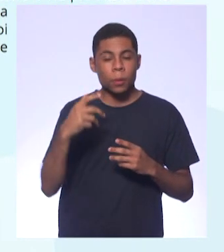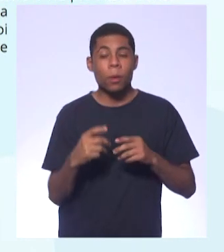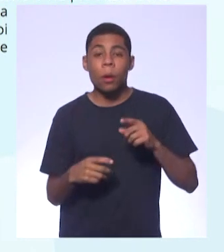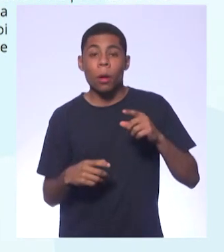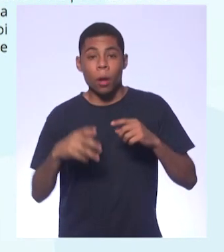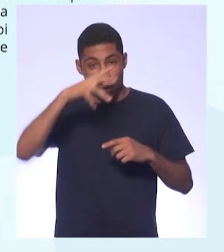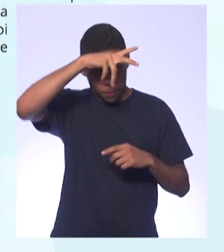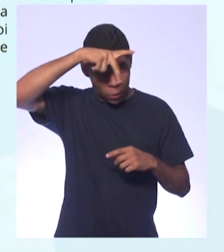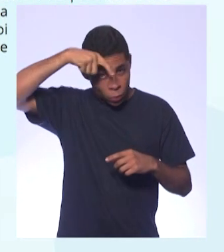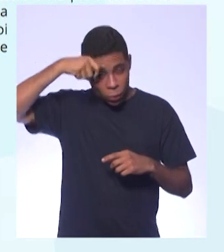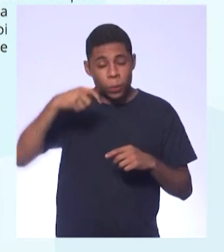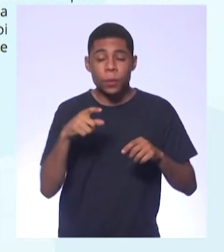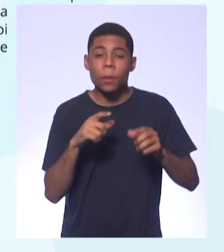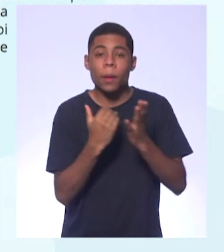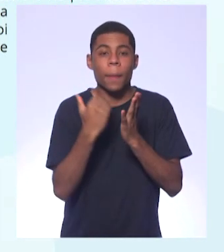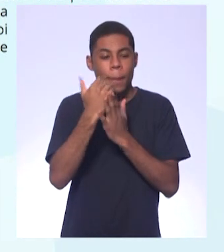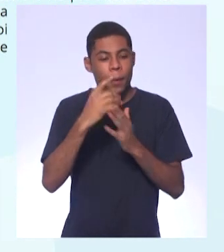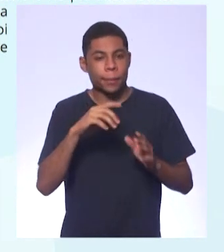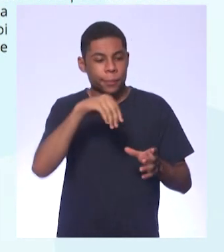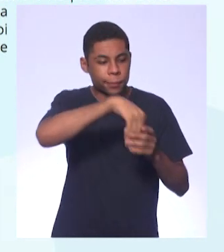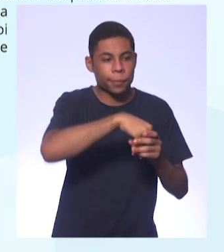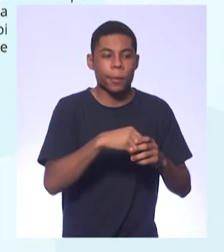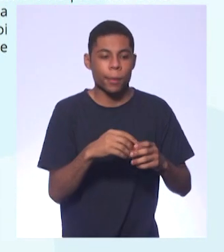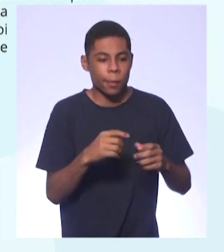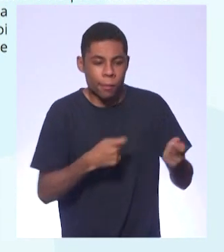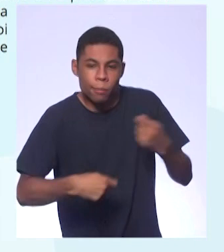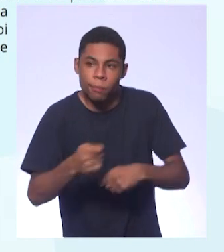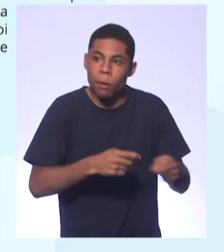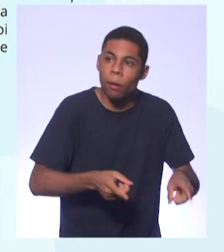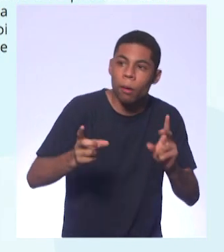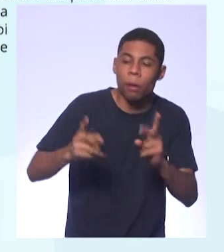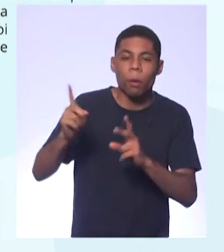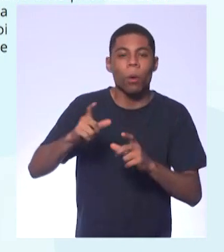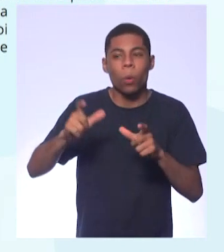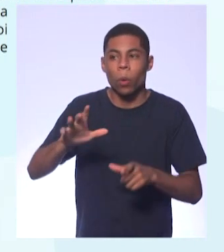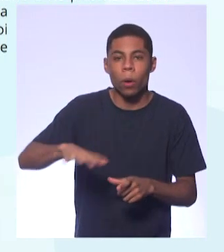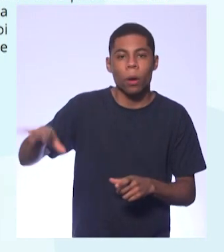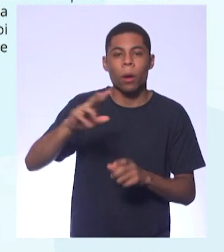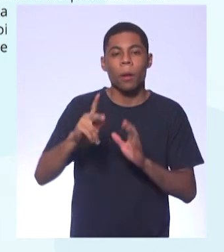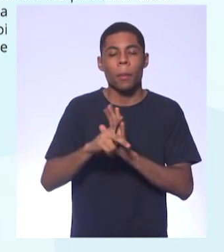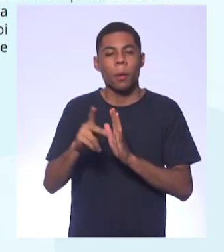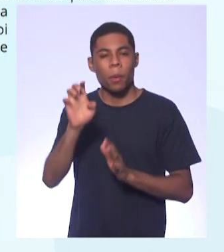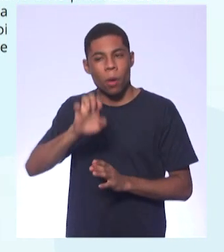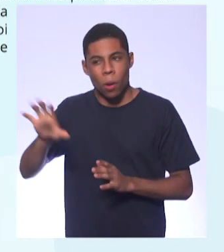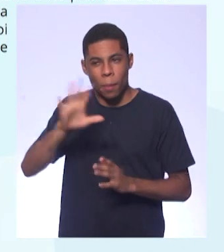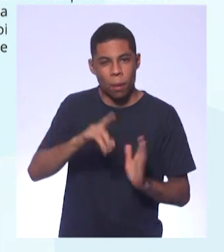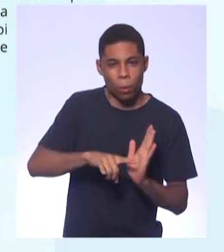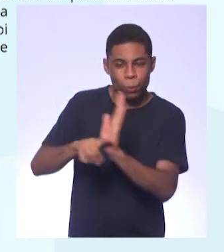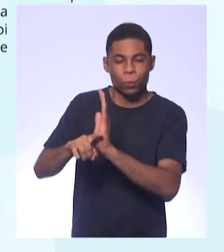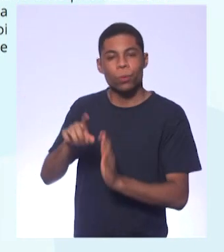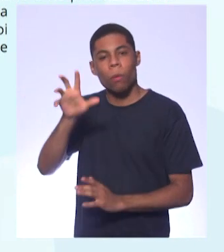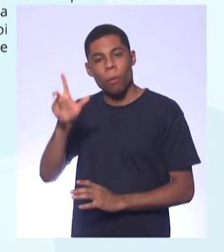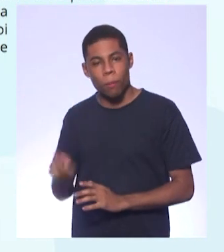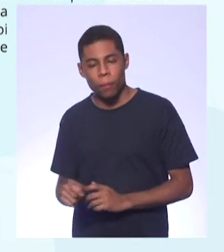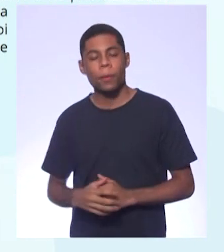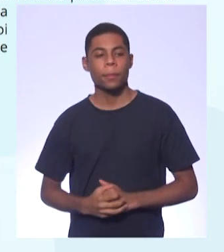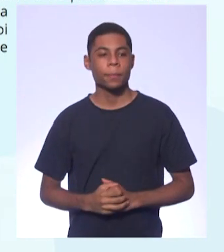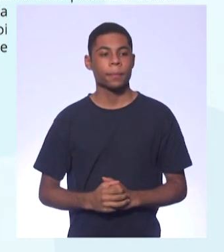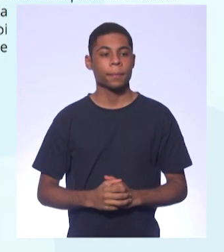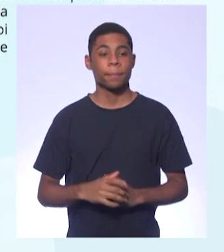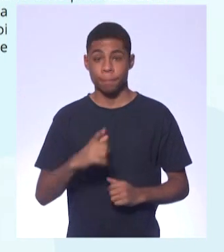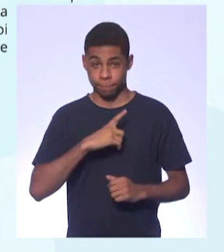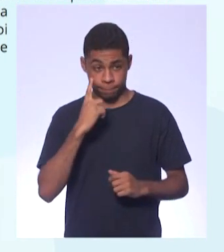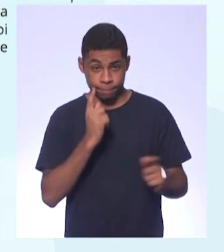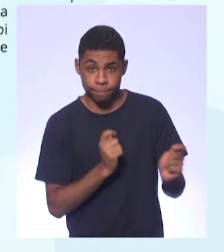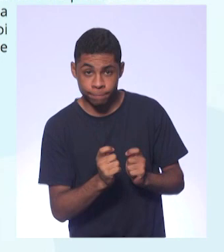dependência econômica em relação aos mercados europeu, africano e rio-platense. Como efeito dessa hegemonia econômica,